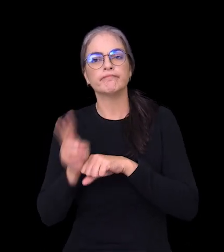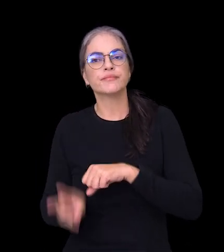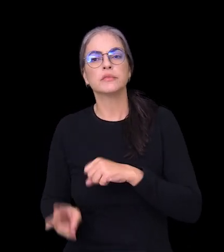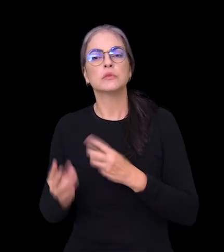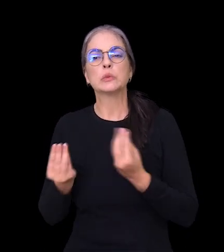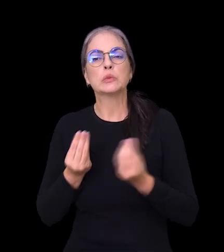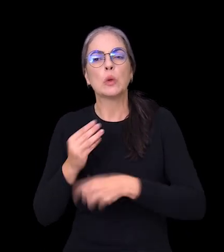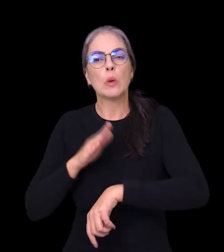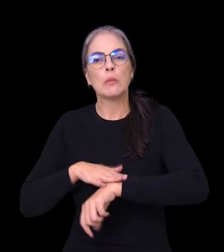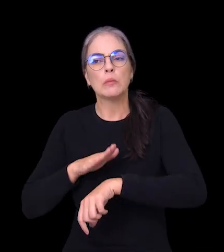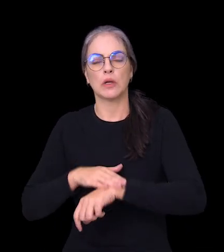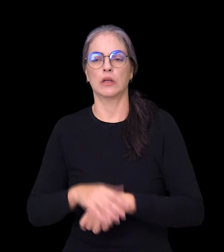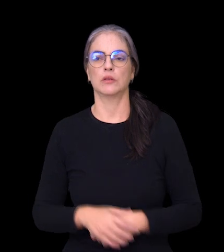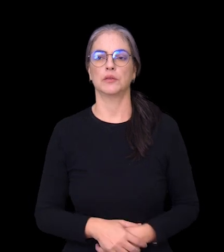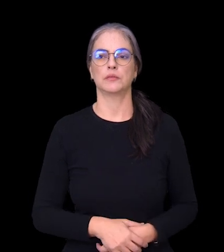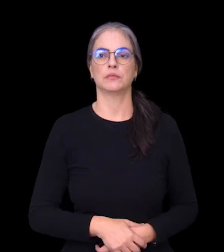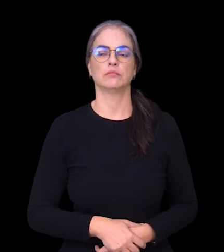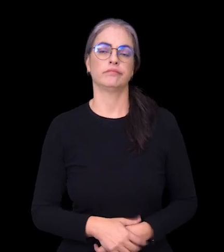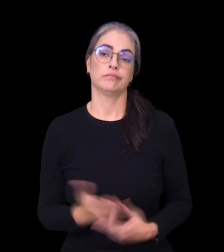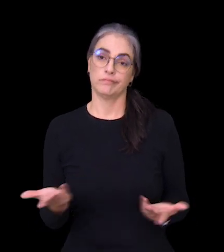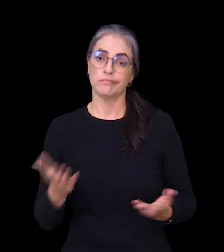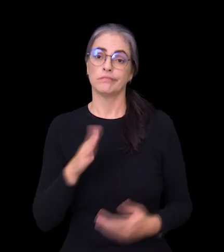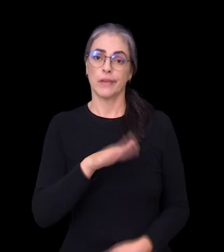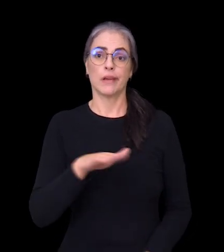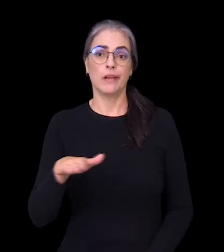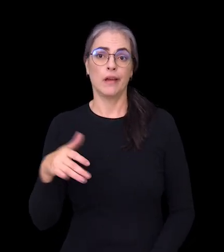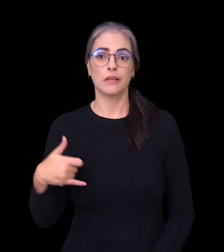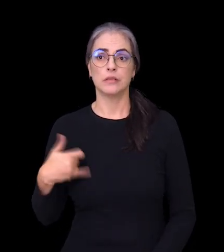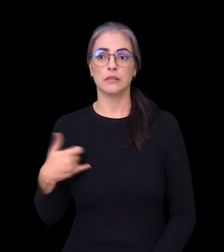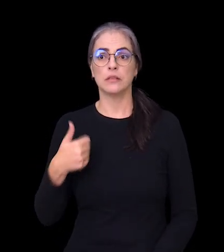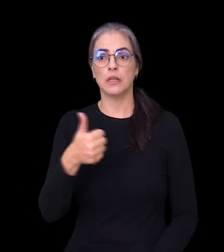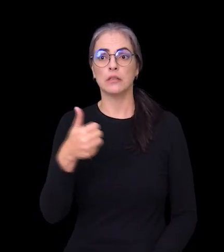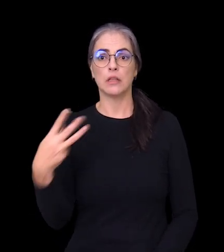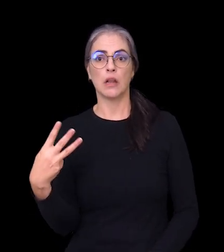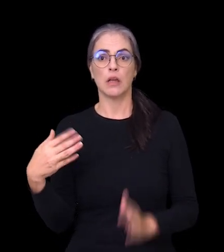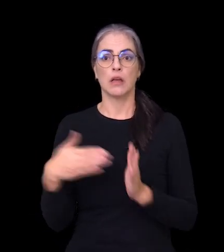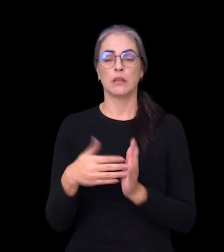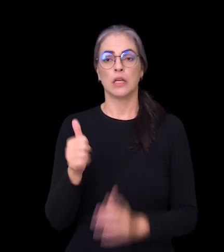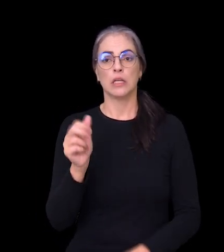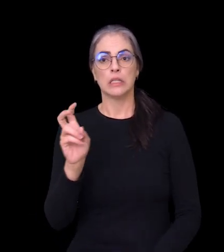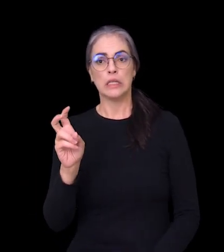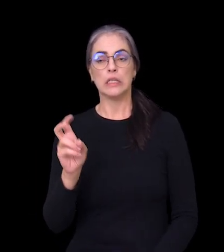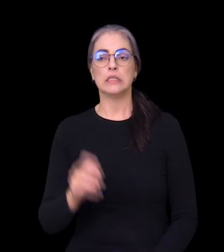que crianças, praticamente, né, entre 13 e 15 anos,